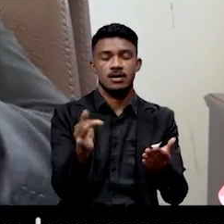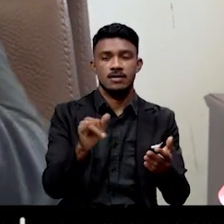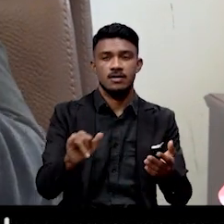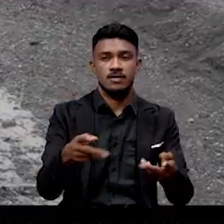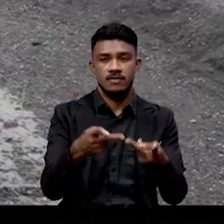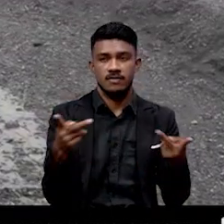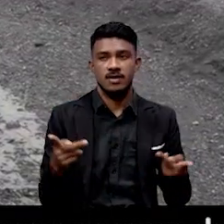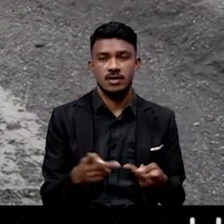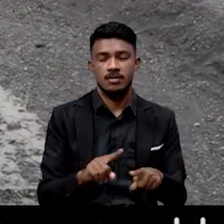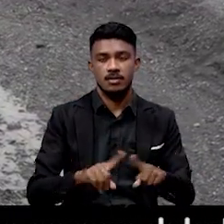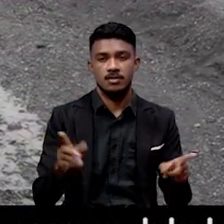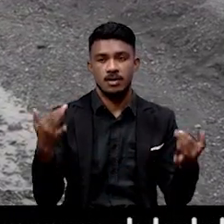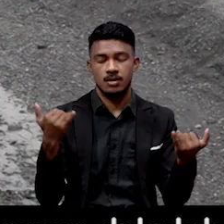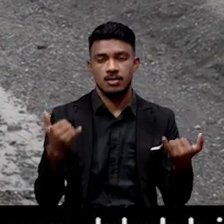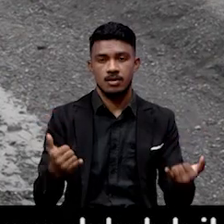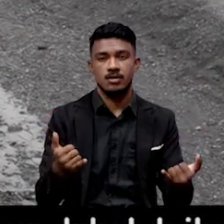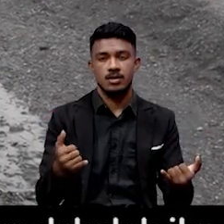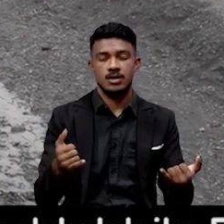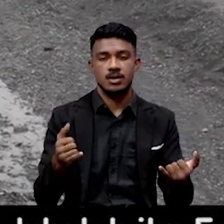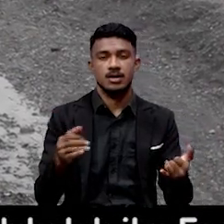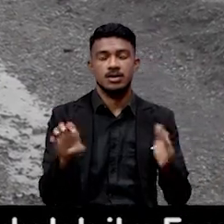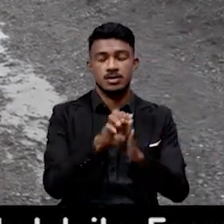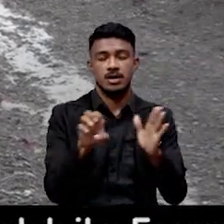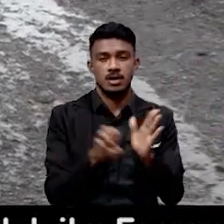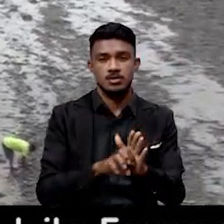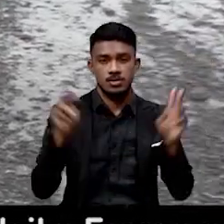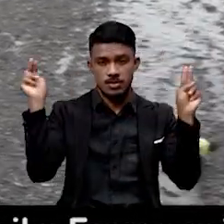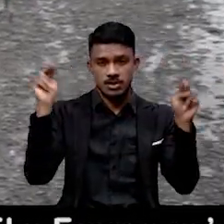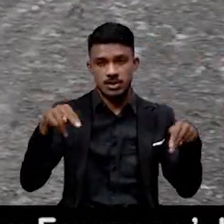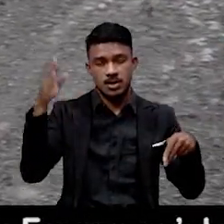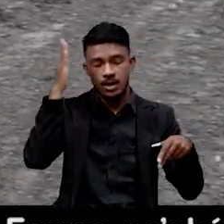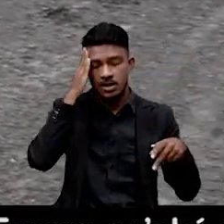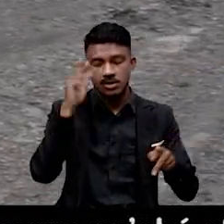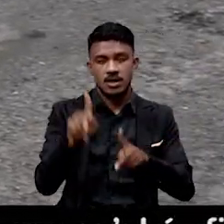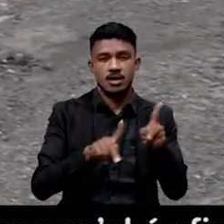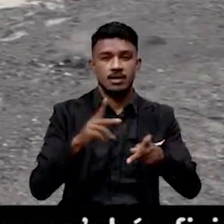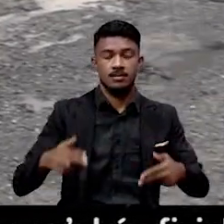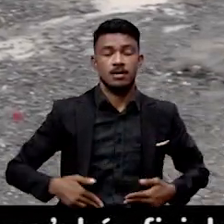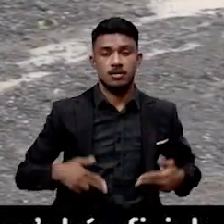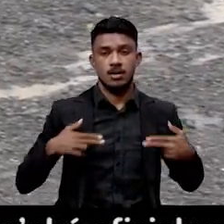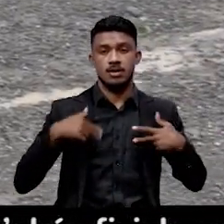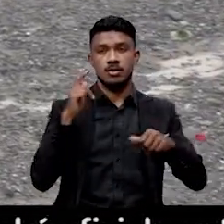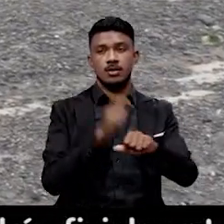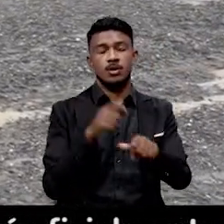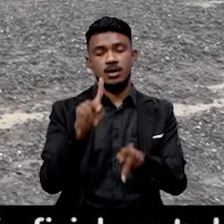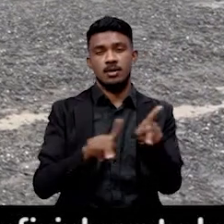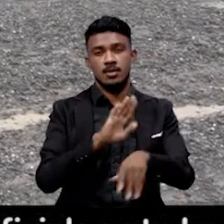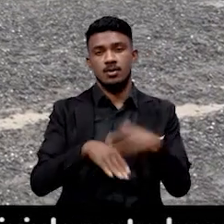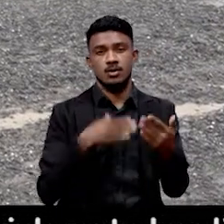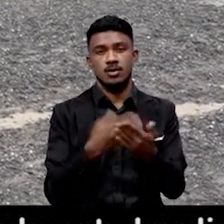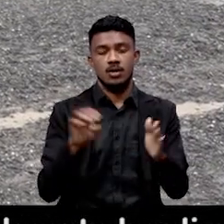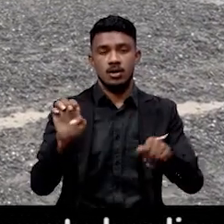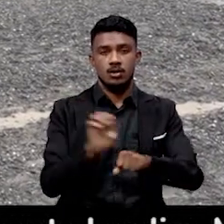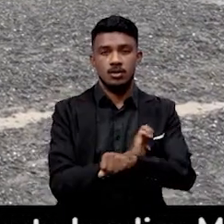a preparar, mas ne agora tamo na fase. Estado, mas precisa, hano infelança ema humano, tamo a situação, rototo, economia